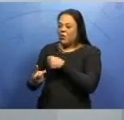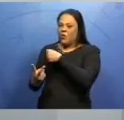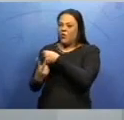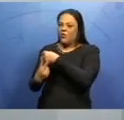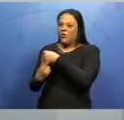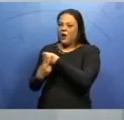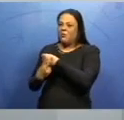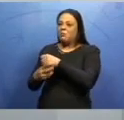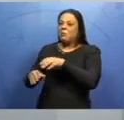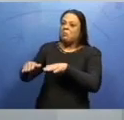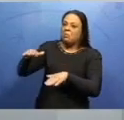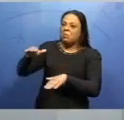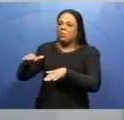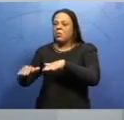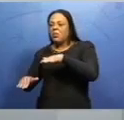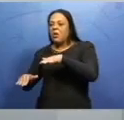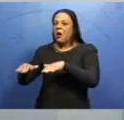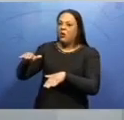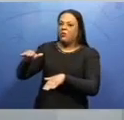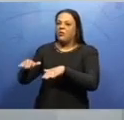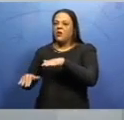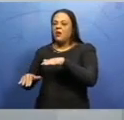indica possibilidade.